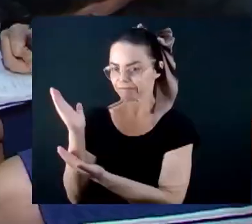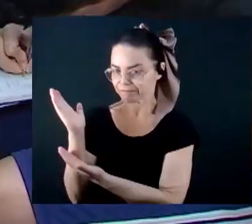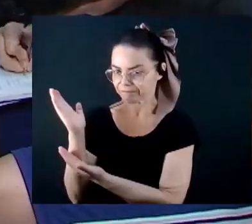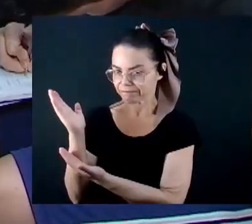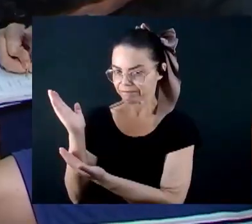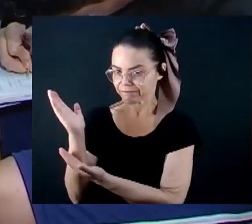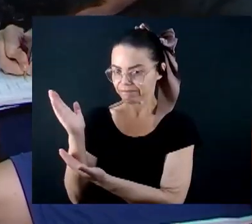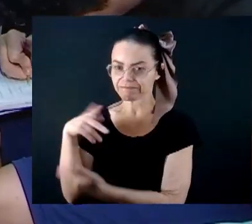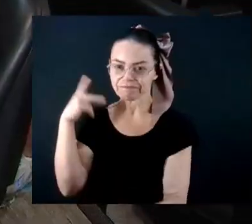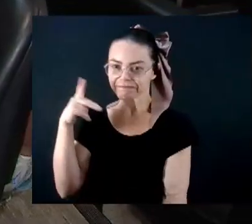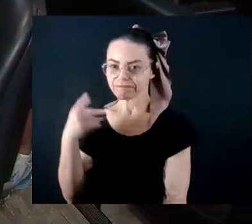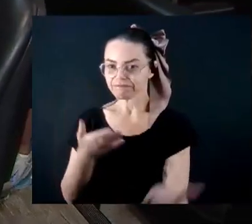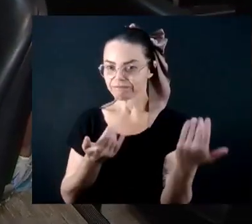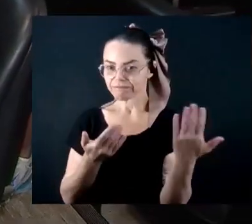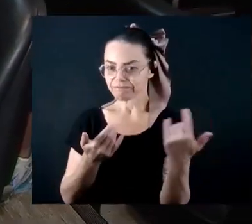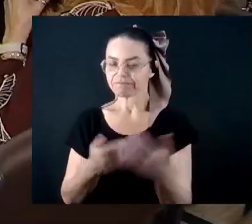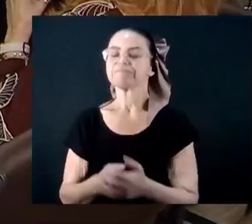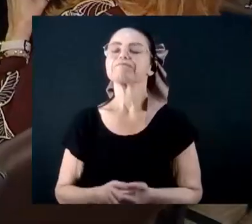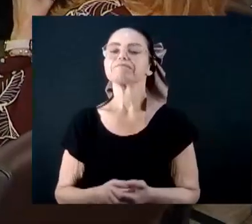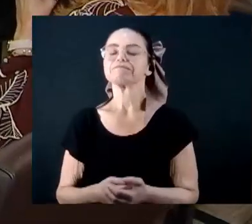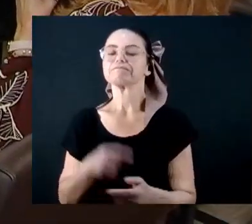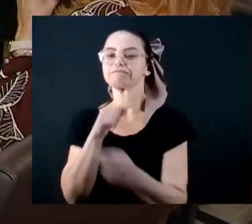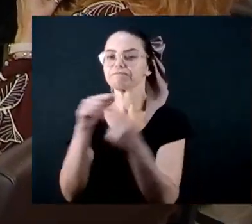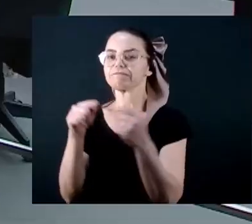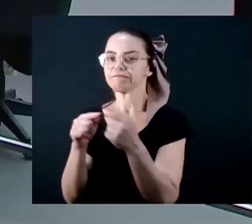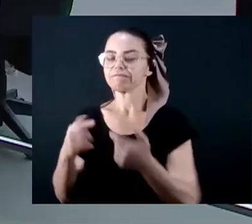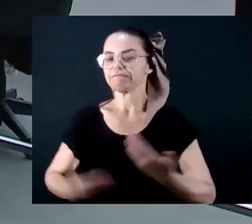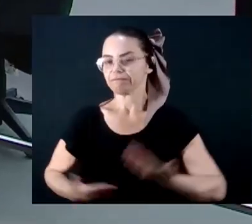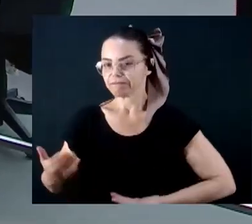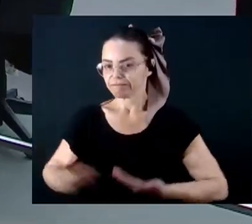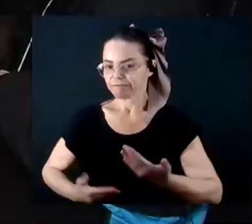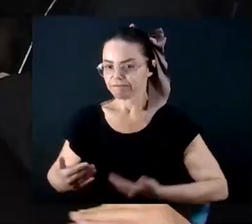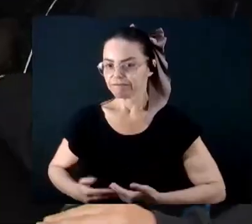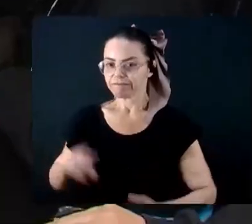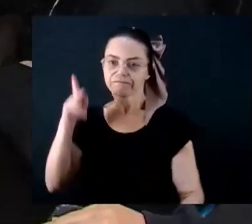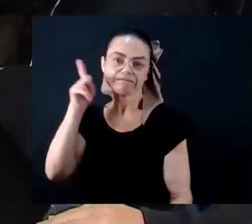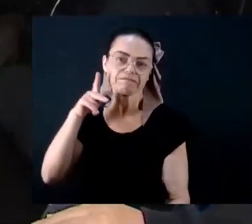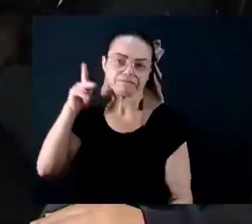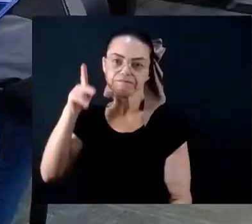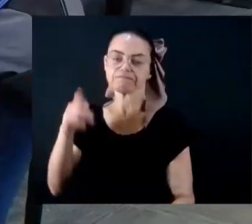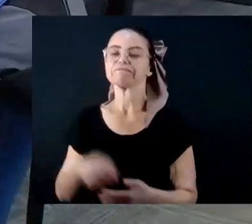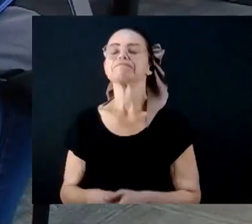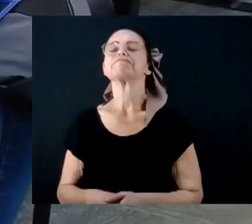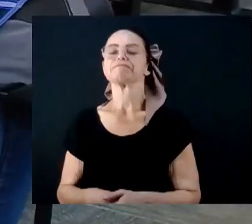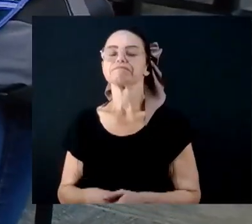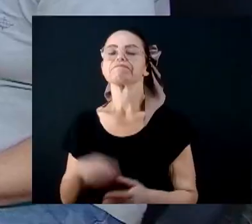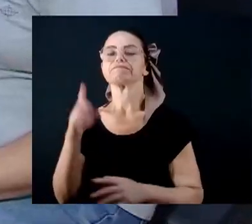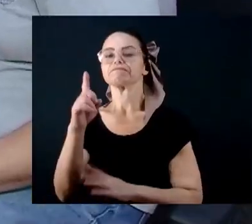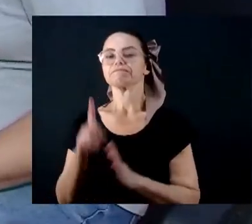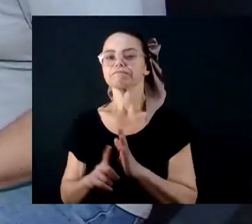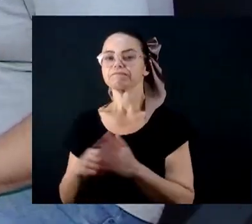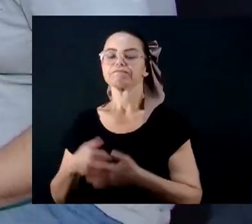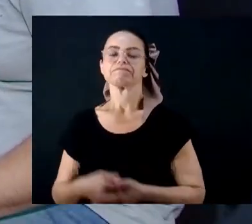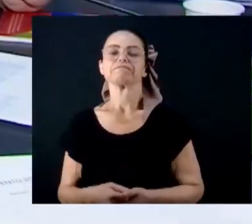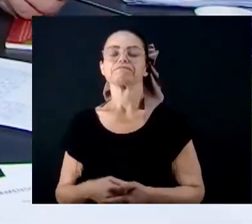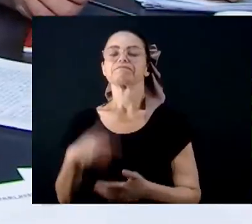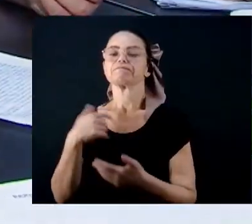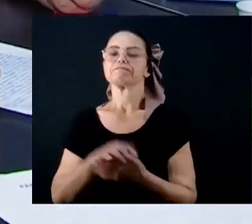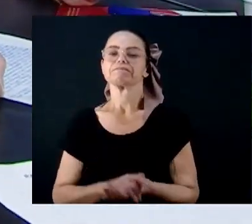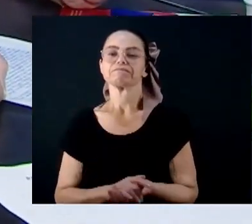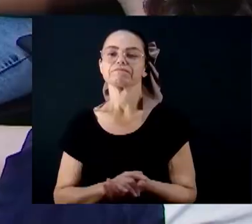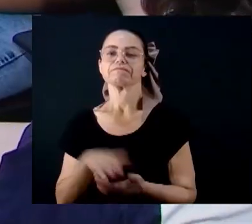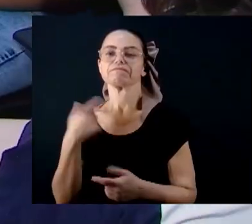Jovem. Essa foi a missão dos servidores da Procuradoria e da Diretoria de Assuntos Legislativos,